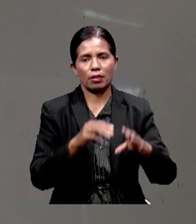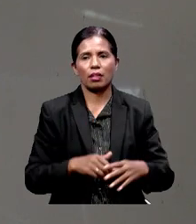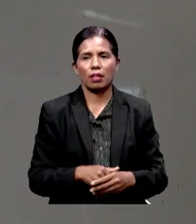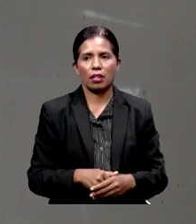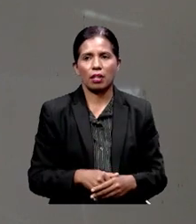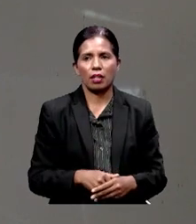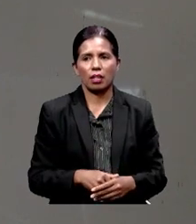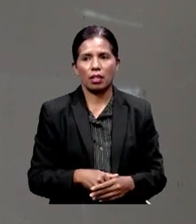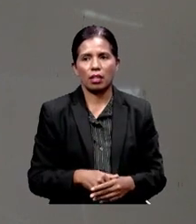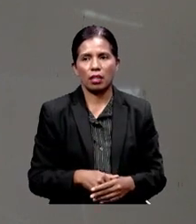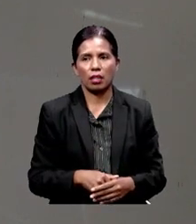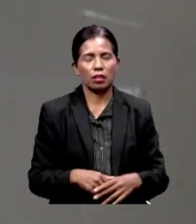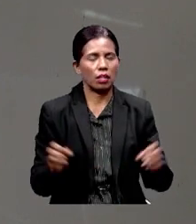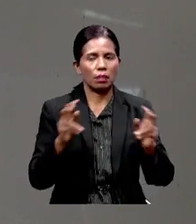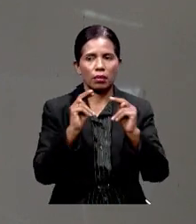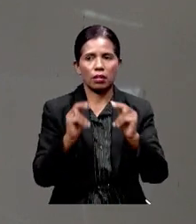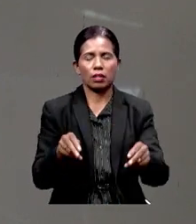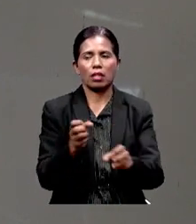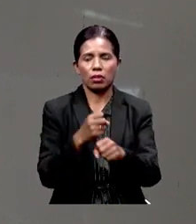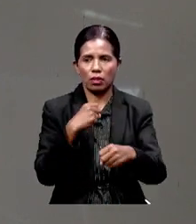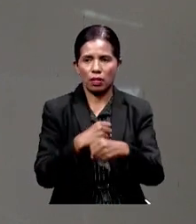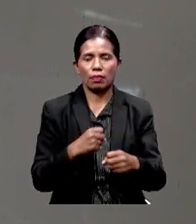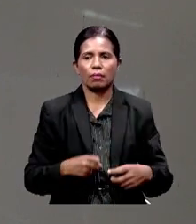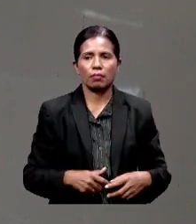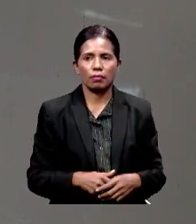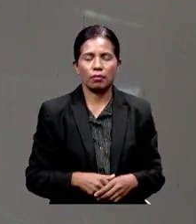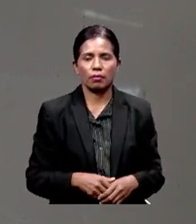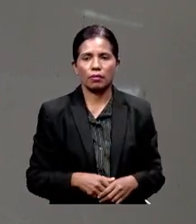penuduhan sira nebe sela persija atu halo